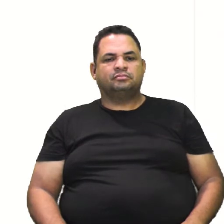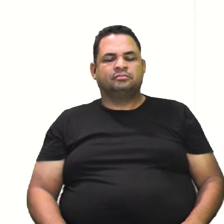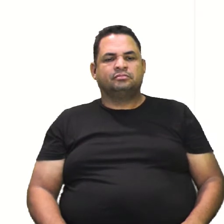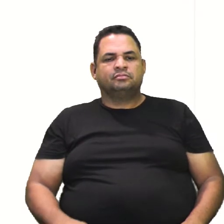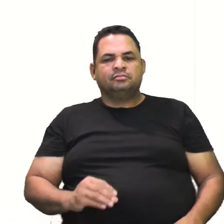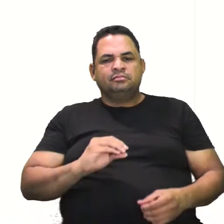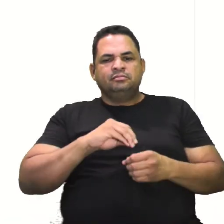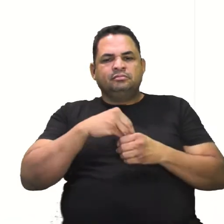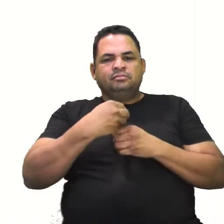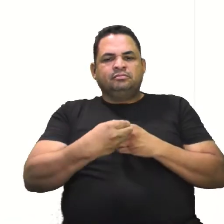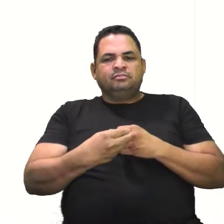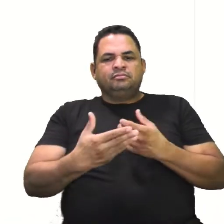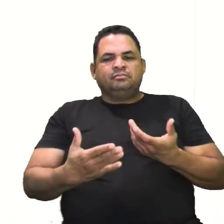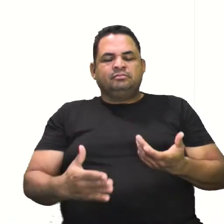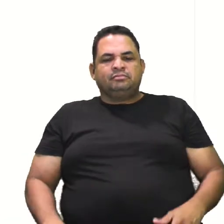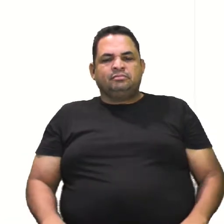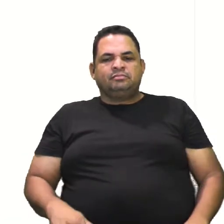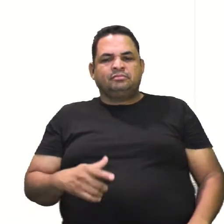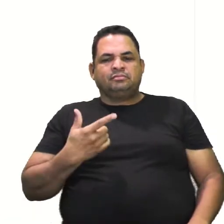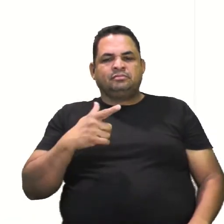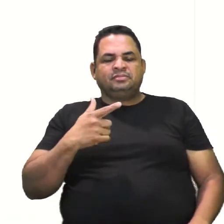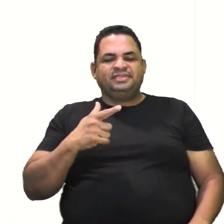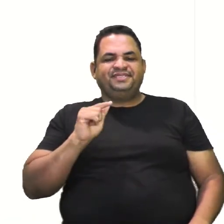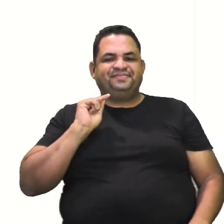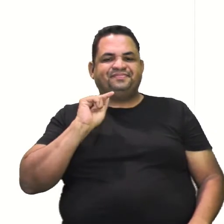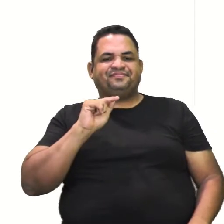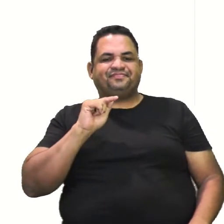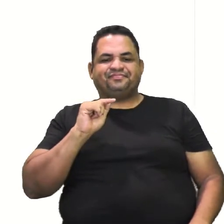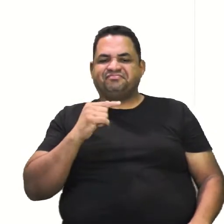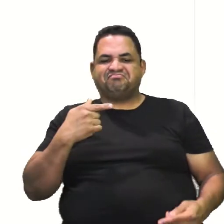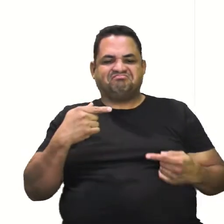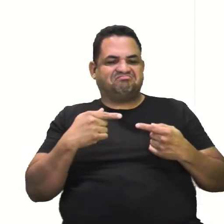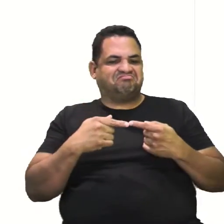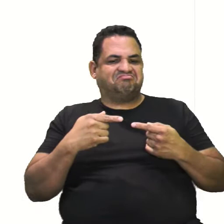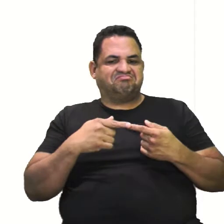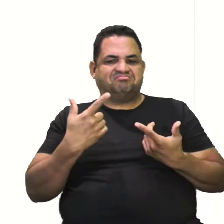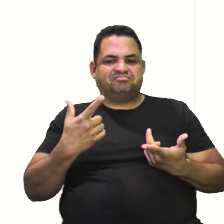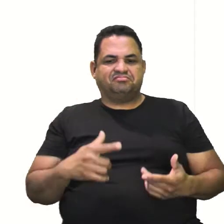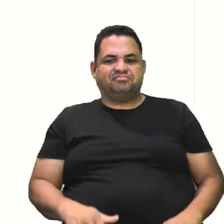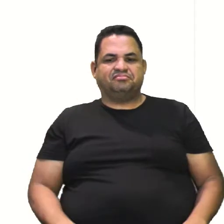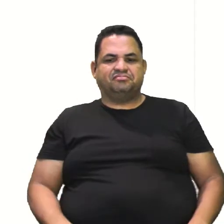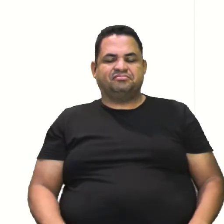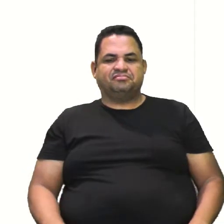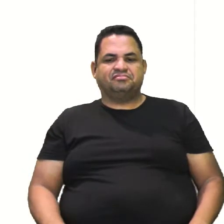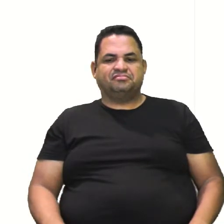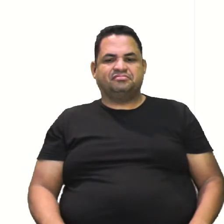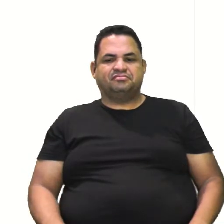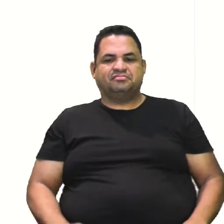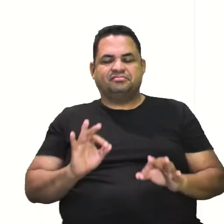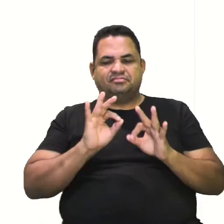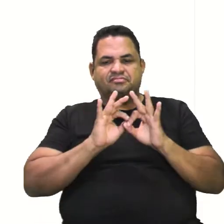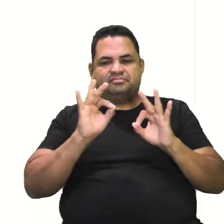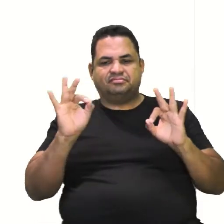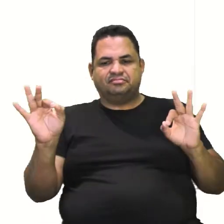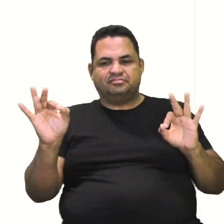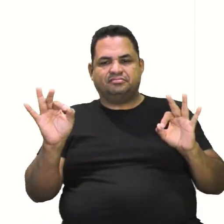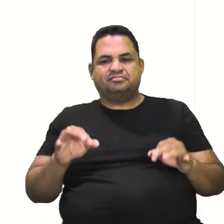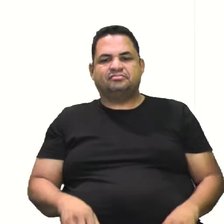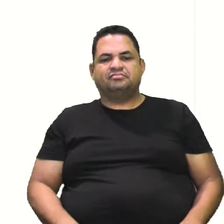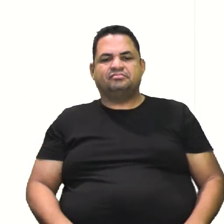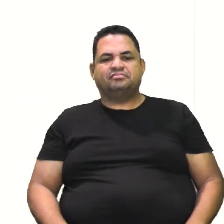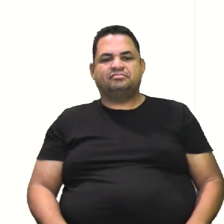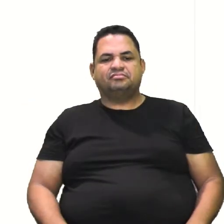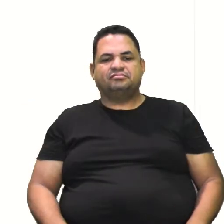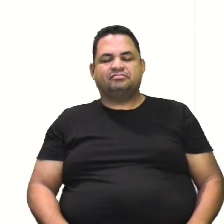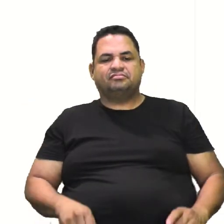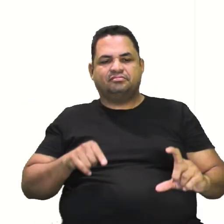aí. Se ela é externa, ela está fora, então não há ponto em comum. Nesse caso, a distância